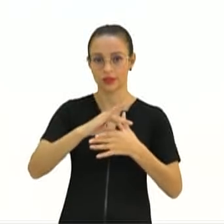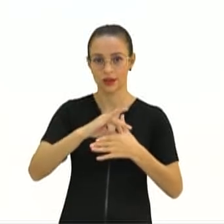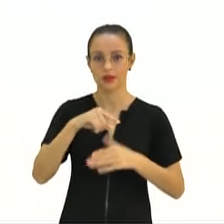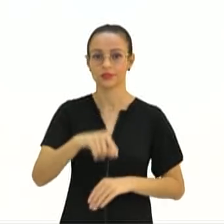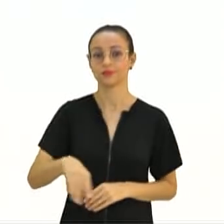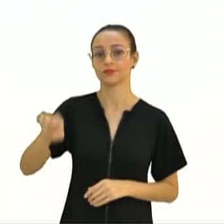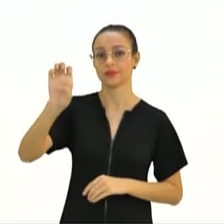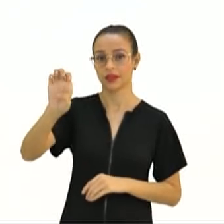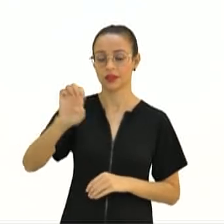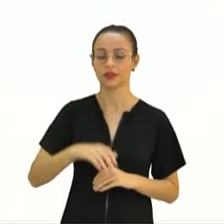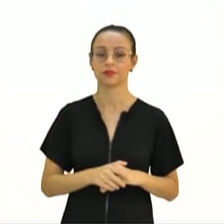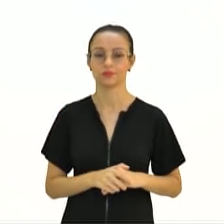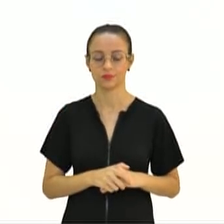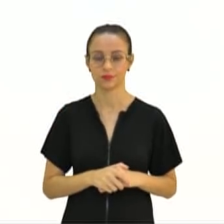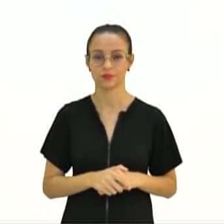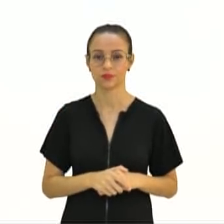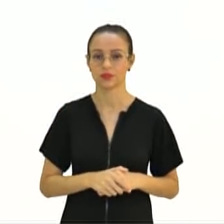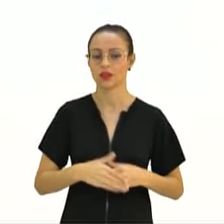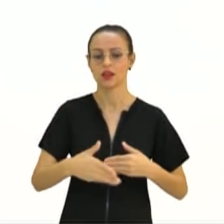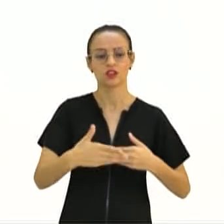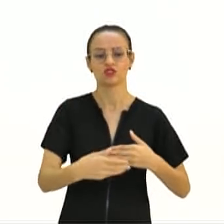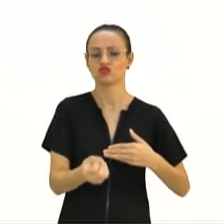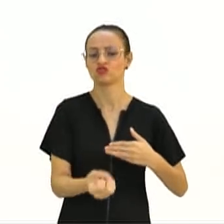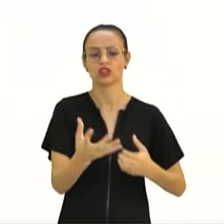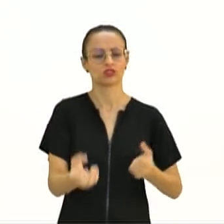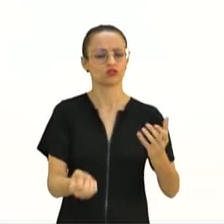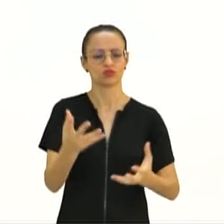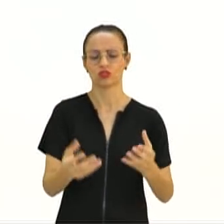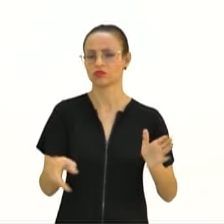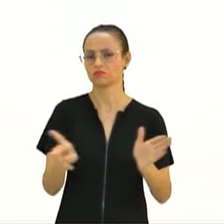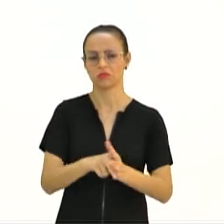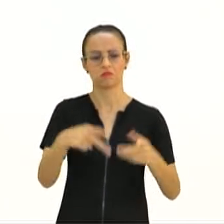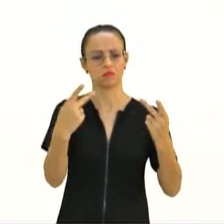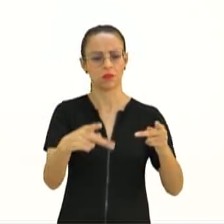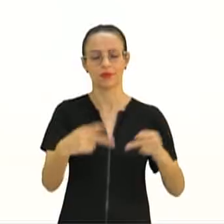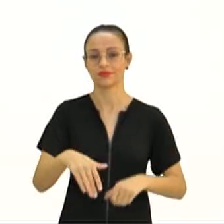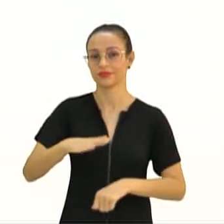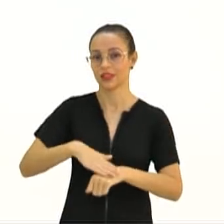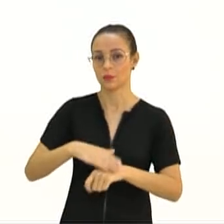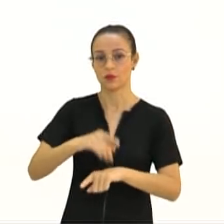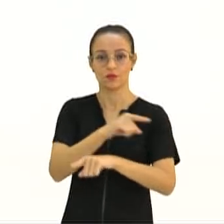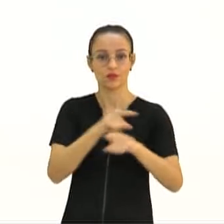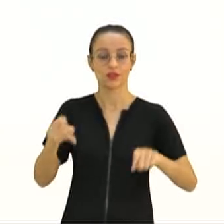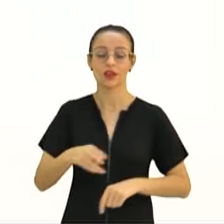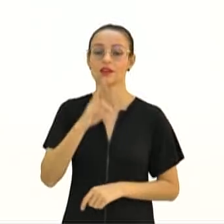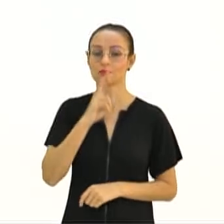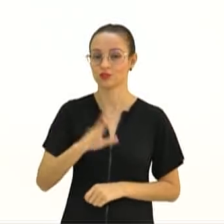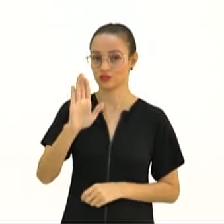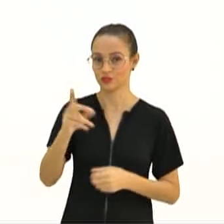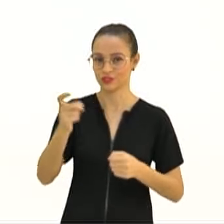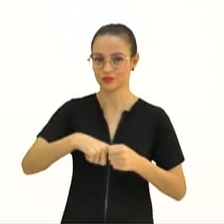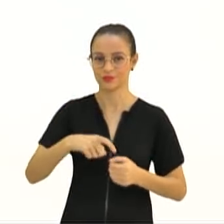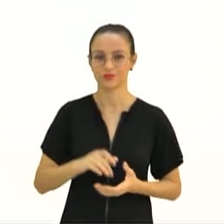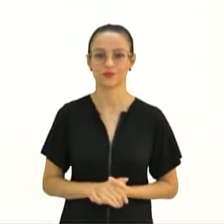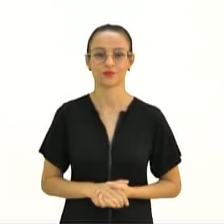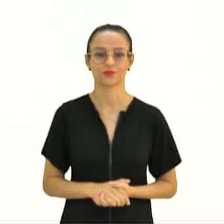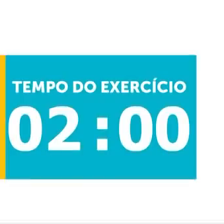ou letra E, a geração espontânea desses organismos. Tempinho para vocês tentarem resolver essa, a gente já volta.